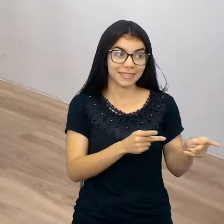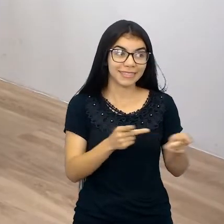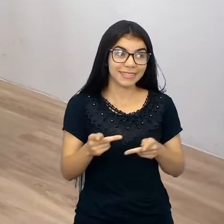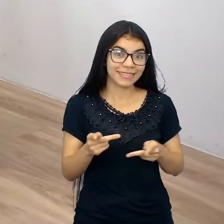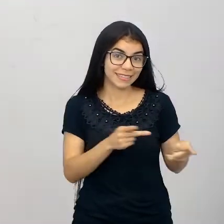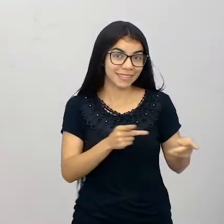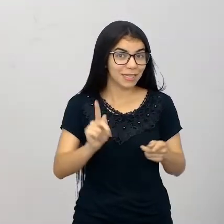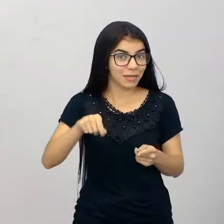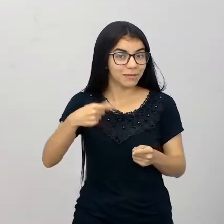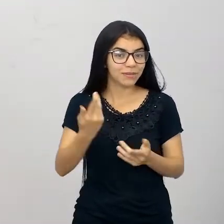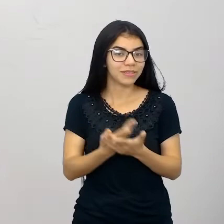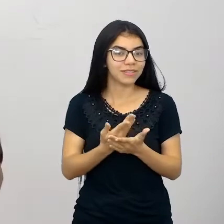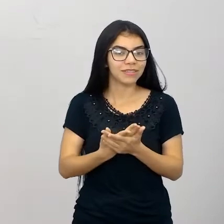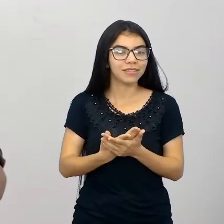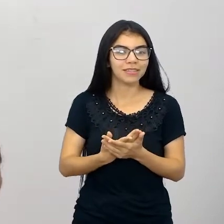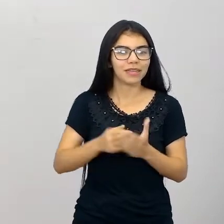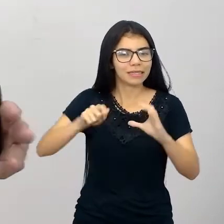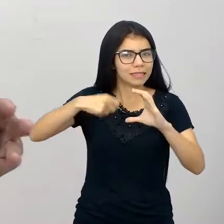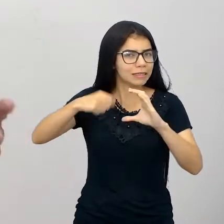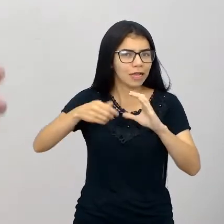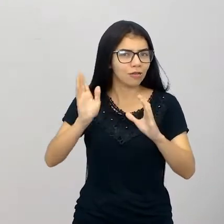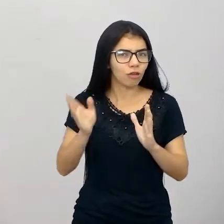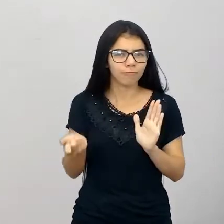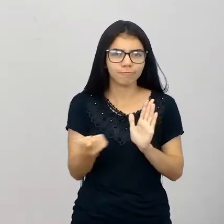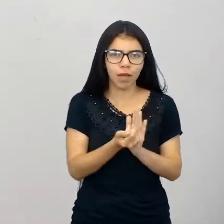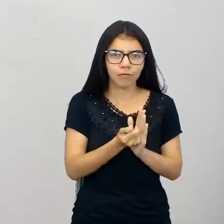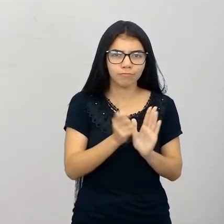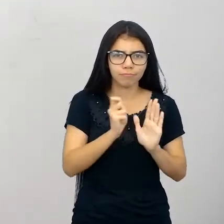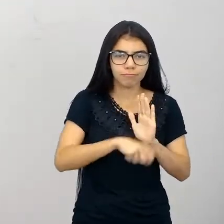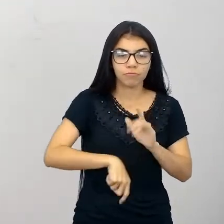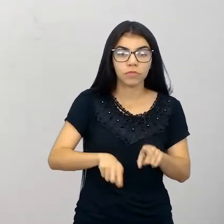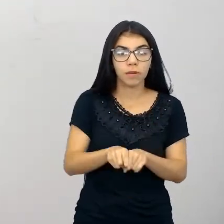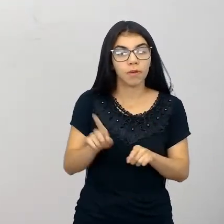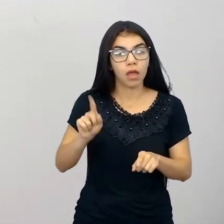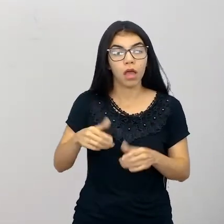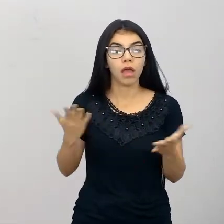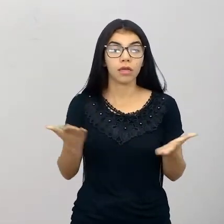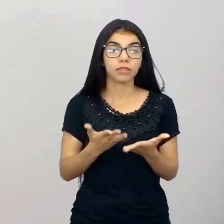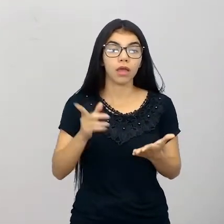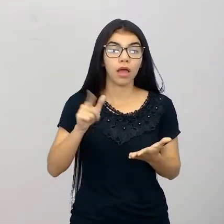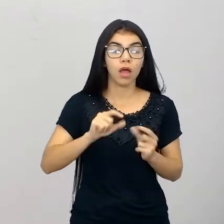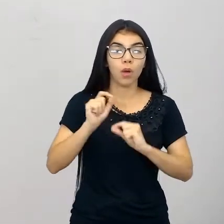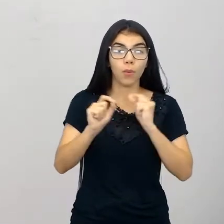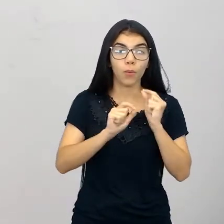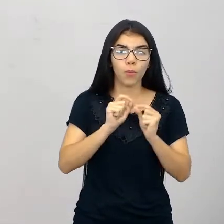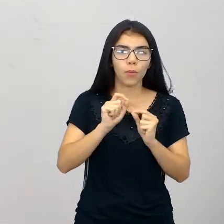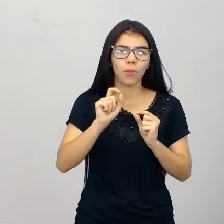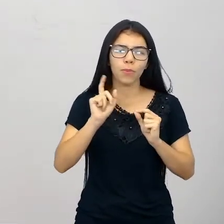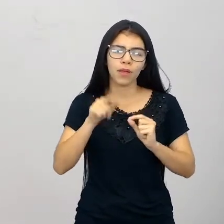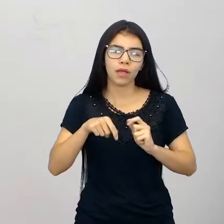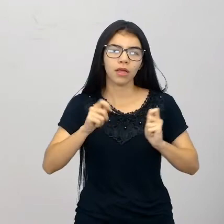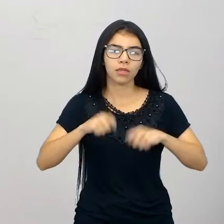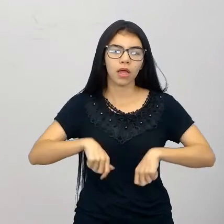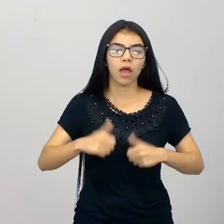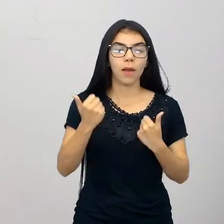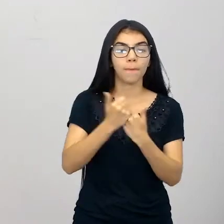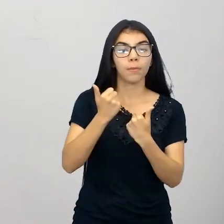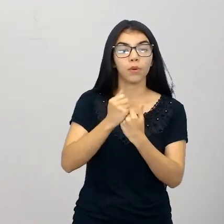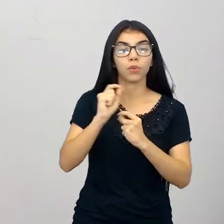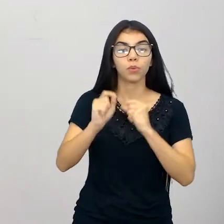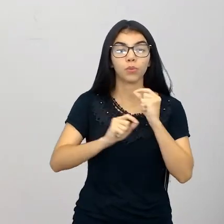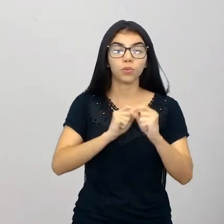tá convocada, tá ao vivo, tá gravado, ficou registrado. Esta aula é para dar subsídios para que